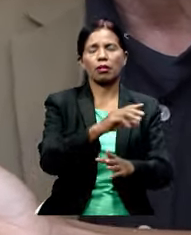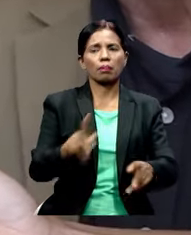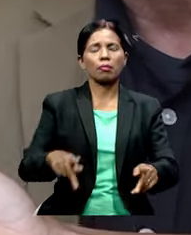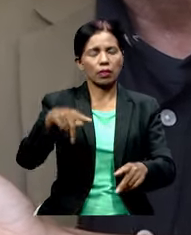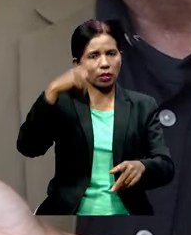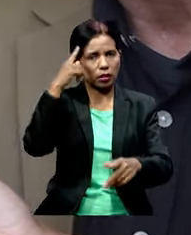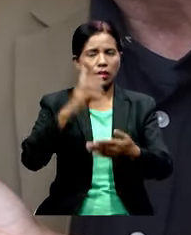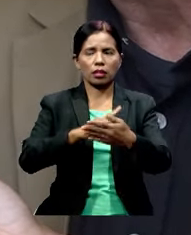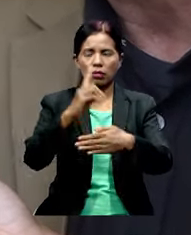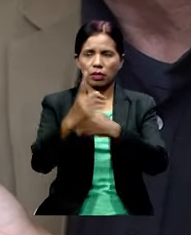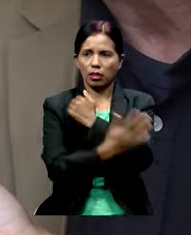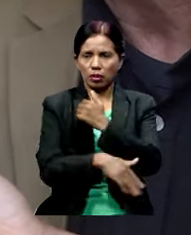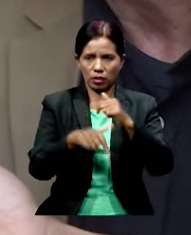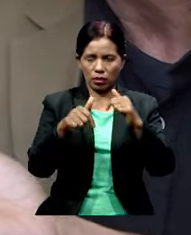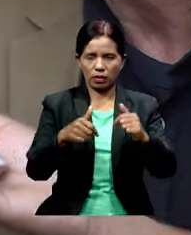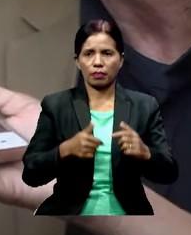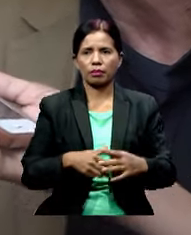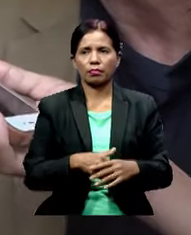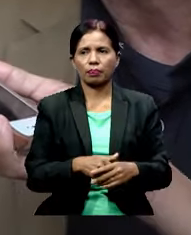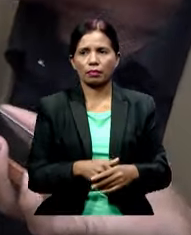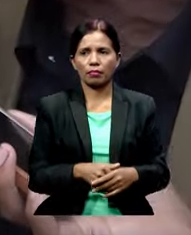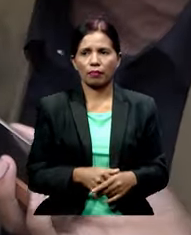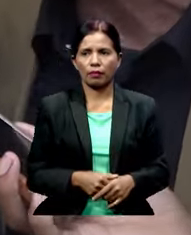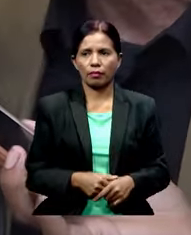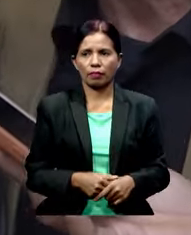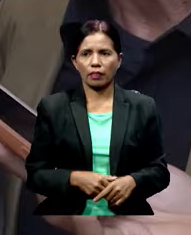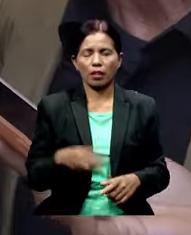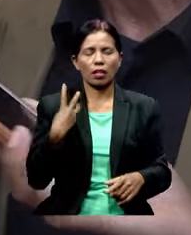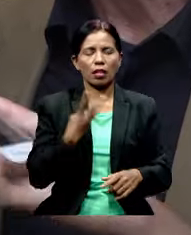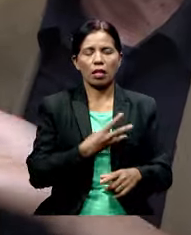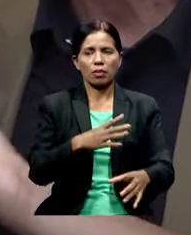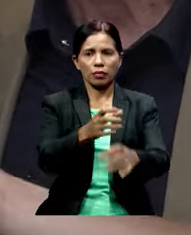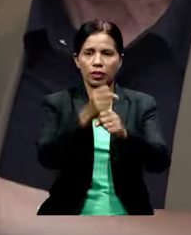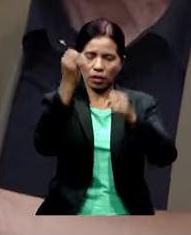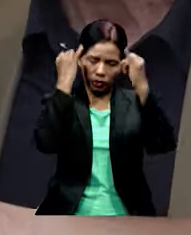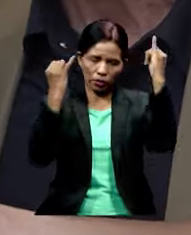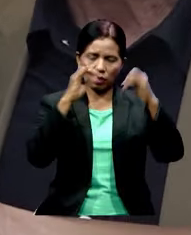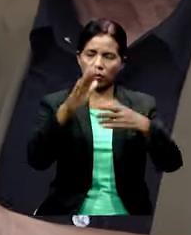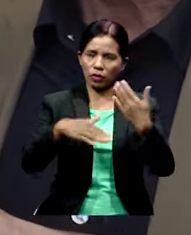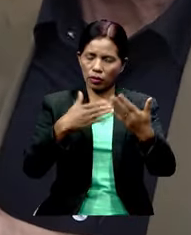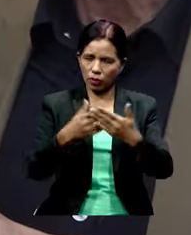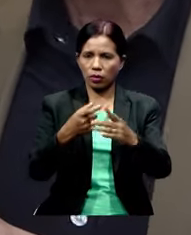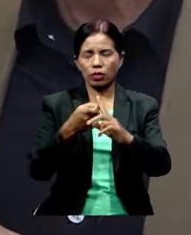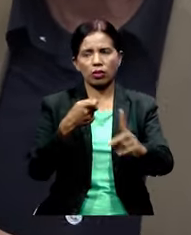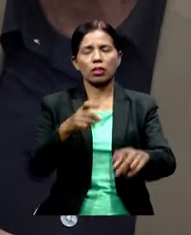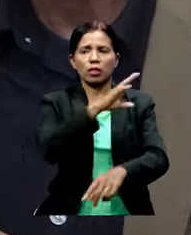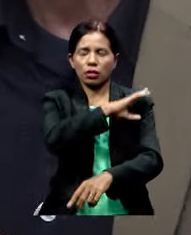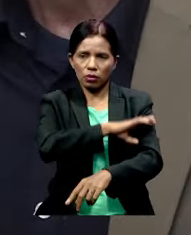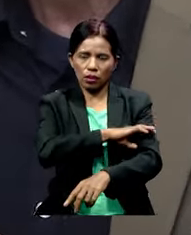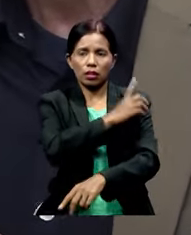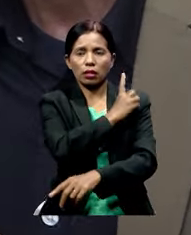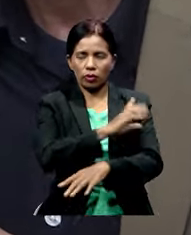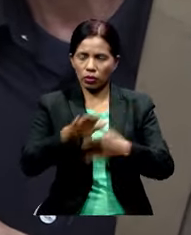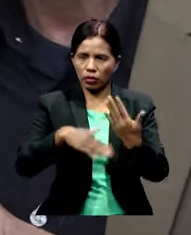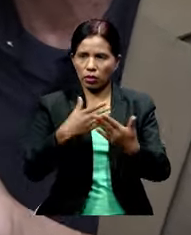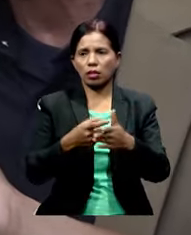o país na minha vida. A minha elabora a informação o todo e a parte o todo e a segurança defesa nia outro